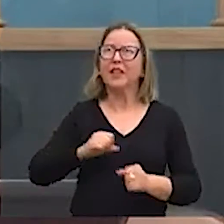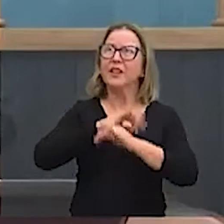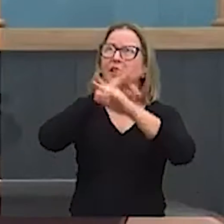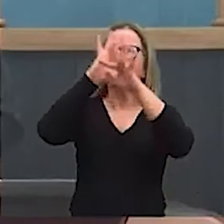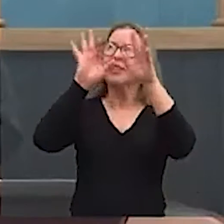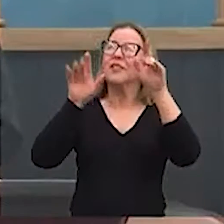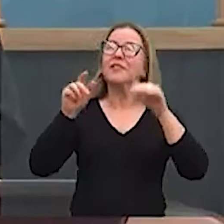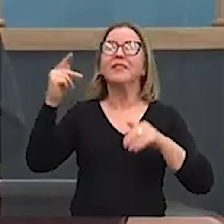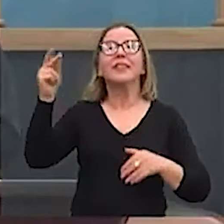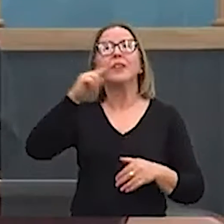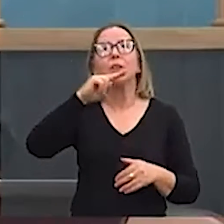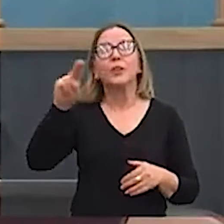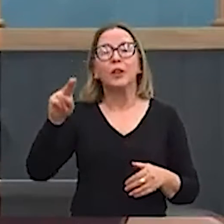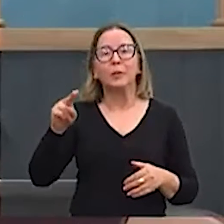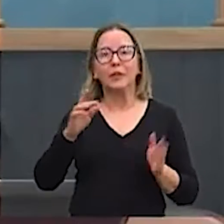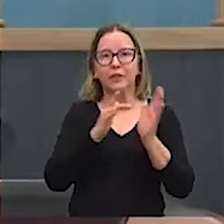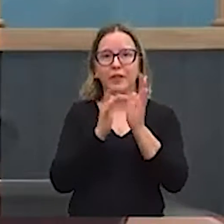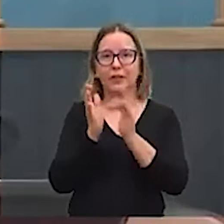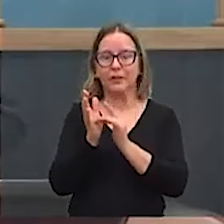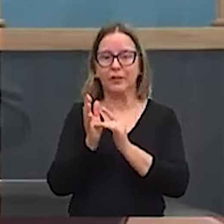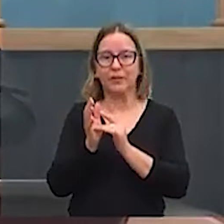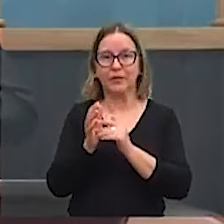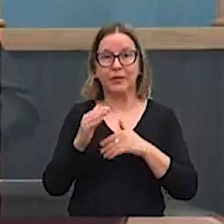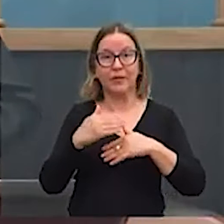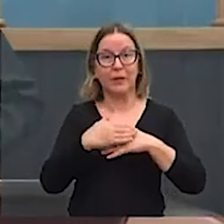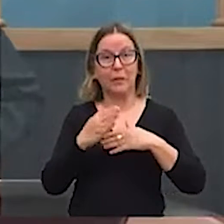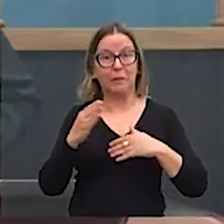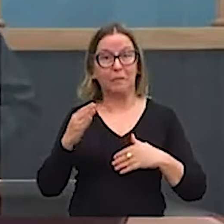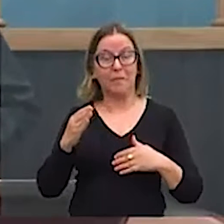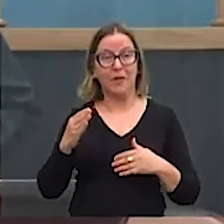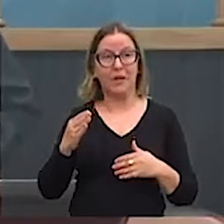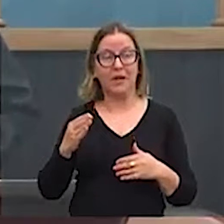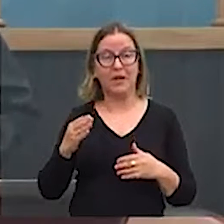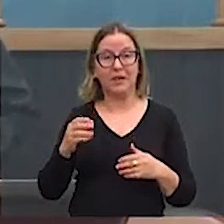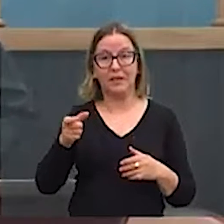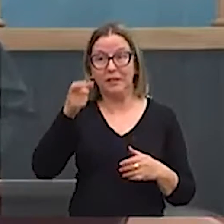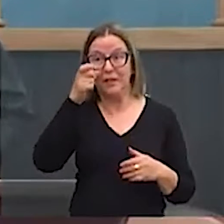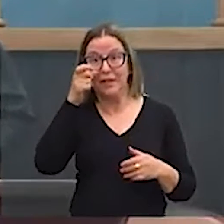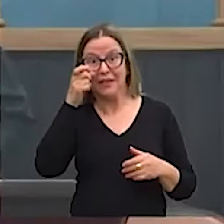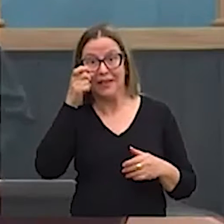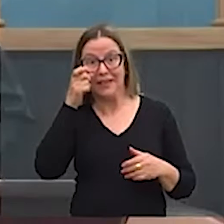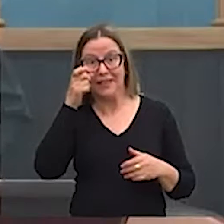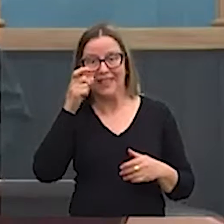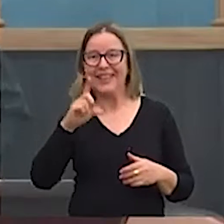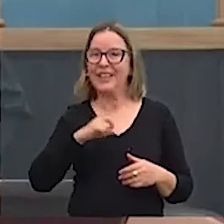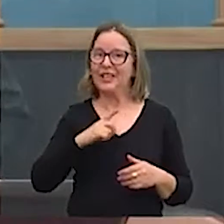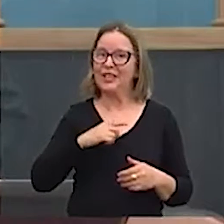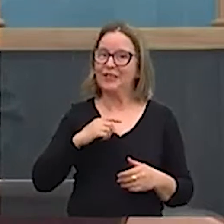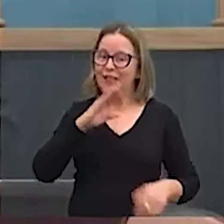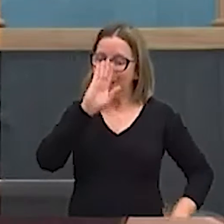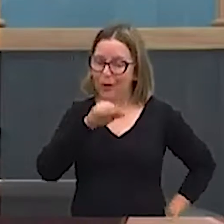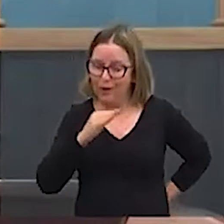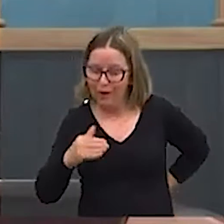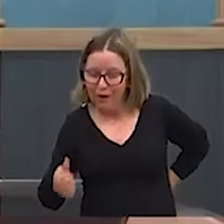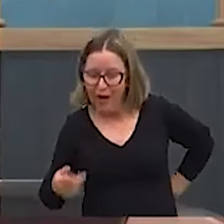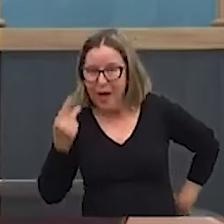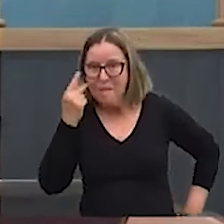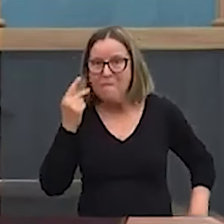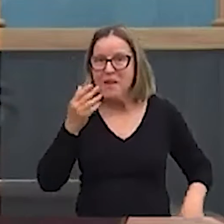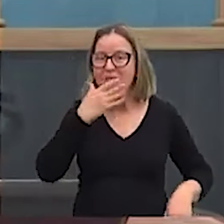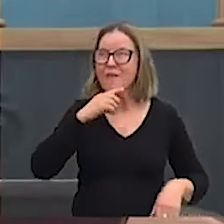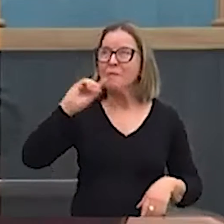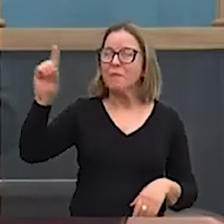estava mais interessado em que houvesse honra para o Pai, mais do que o seu